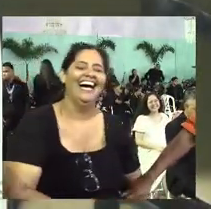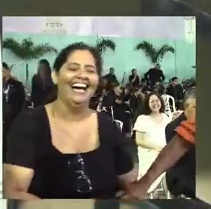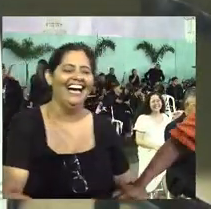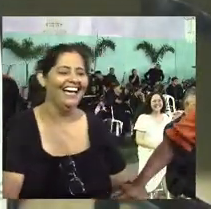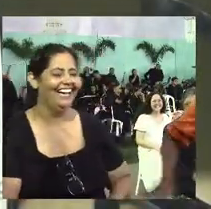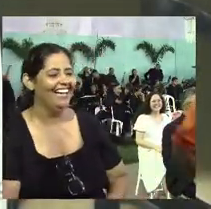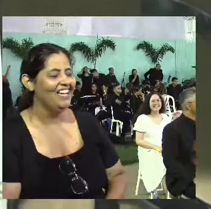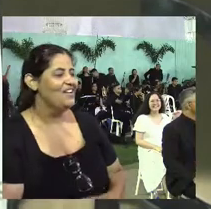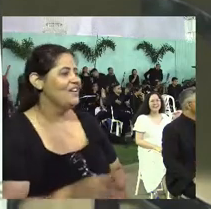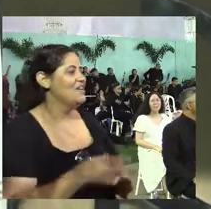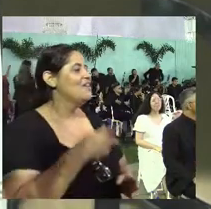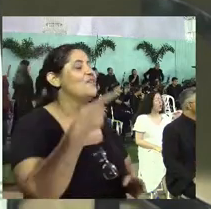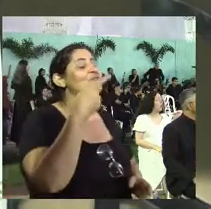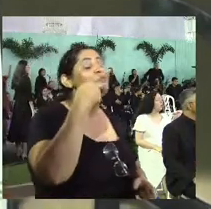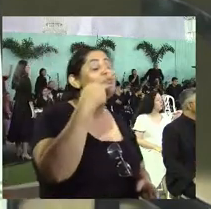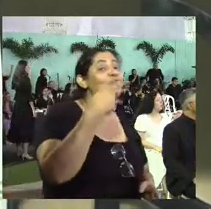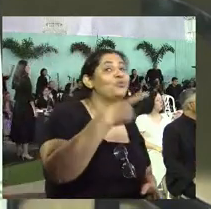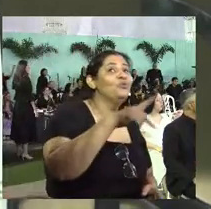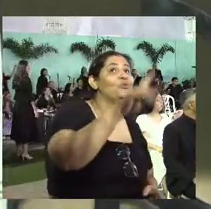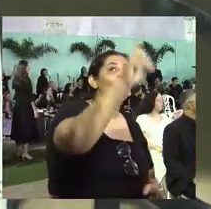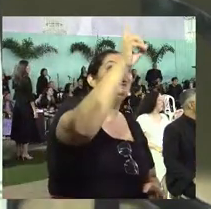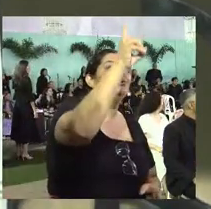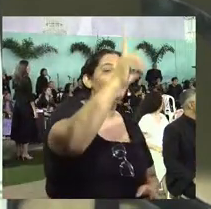Cadê a bateria